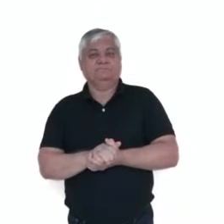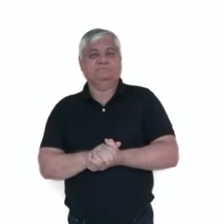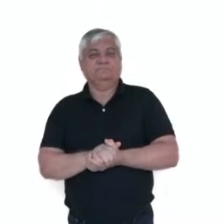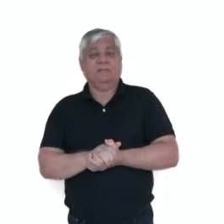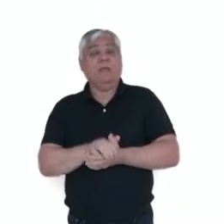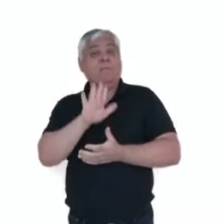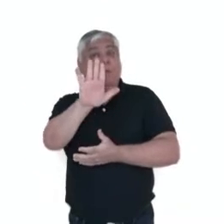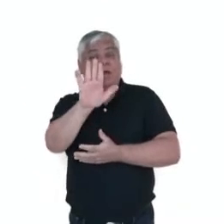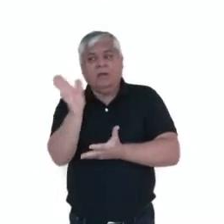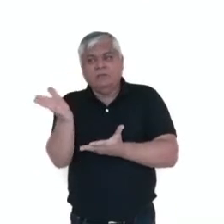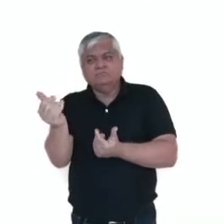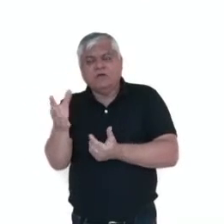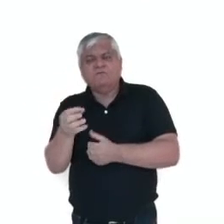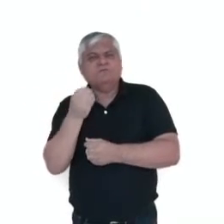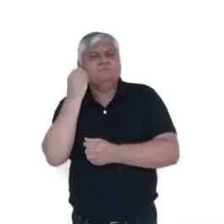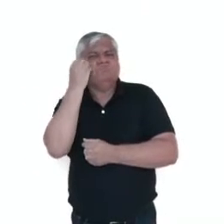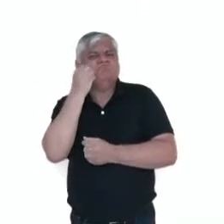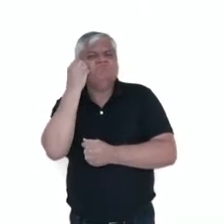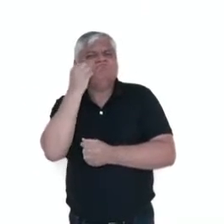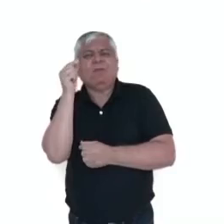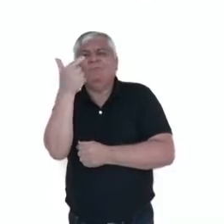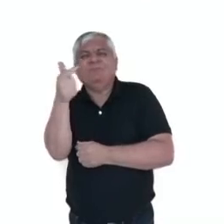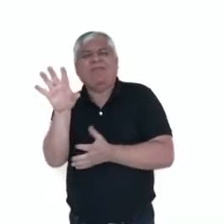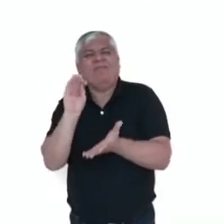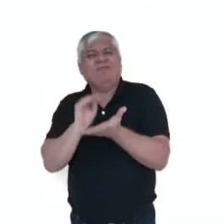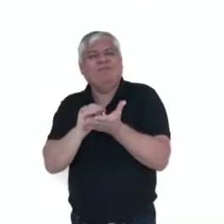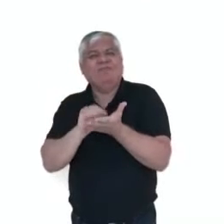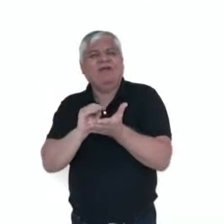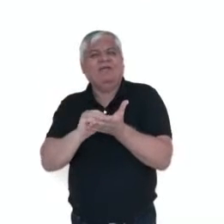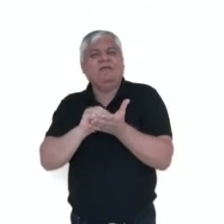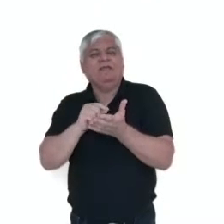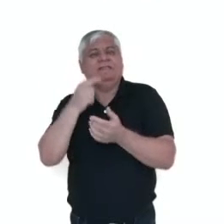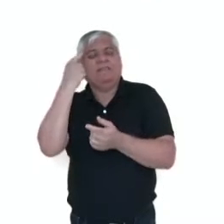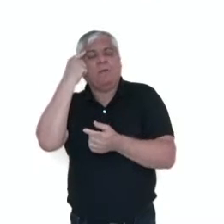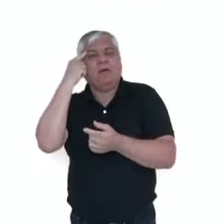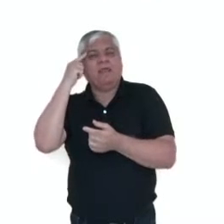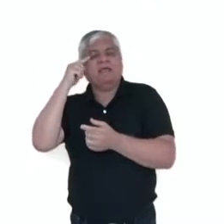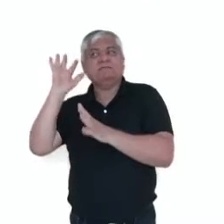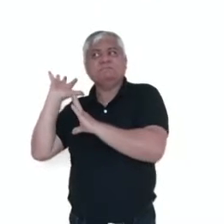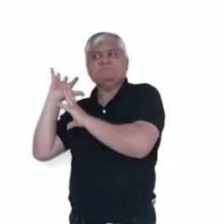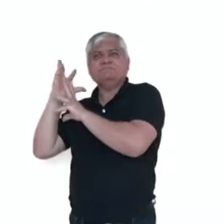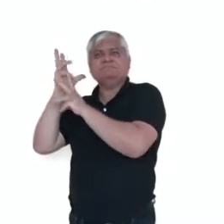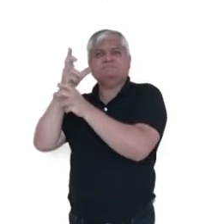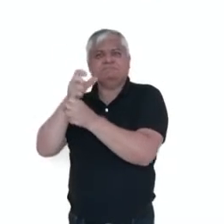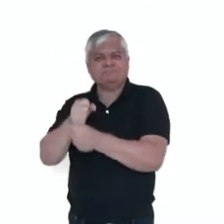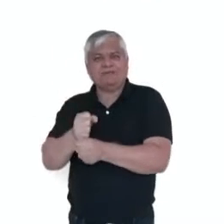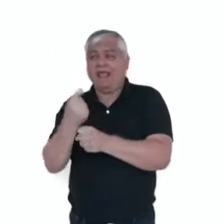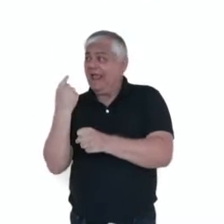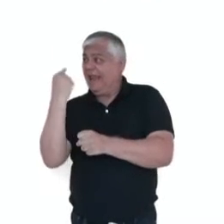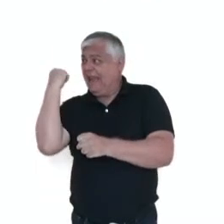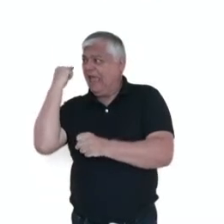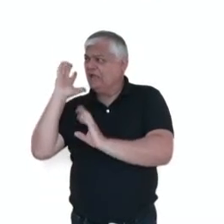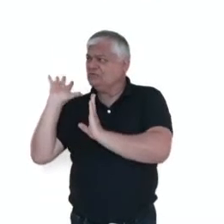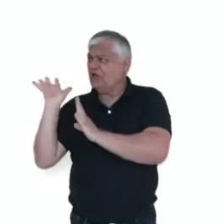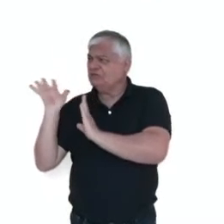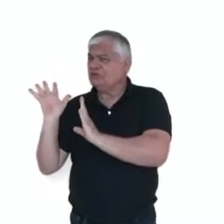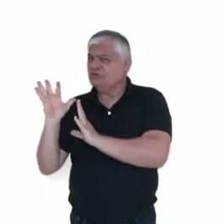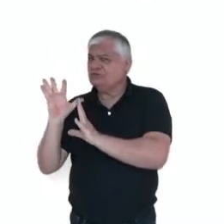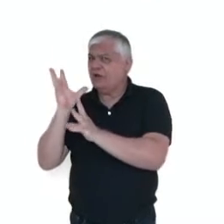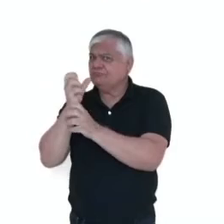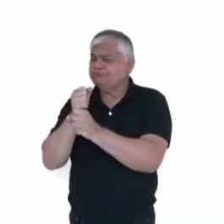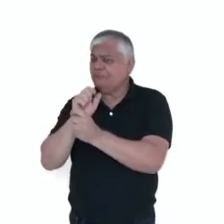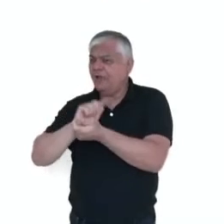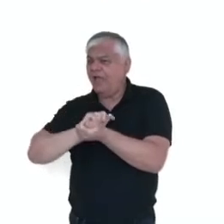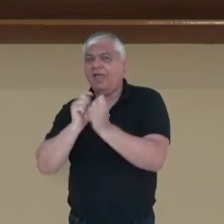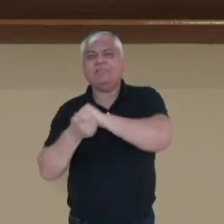de experiência permite que vejam as questões antigas com novos olhos e proponham soluções jamais